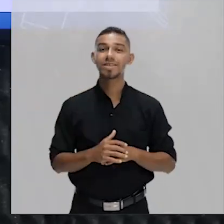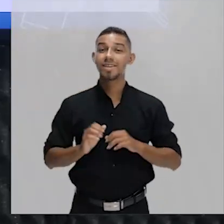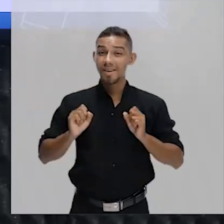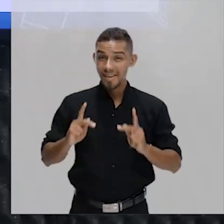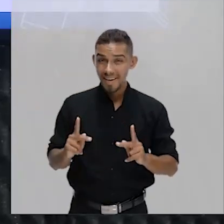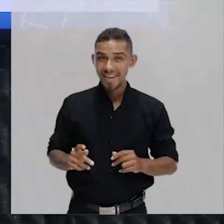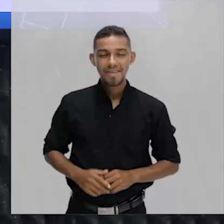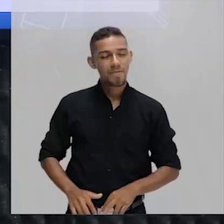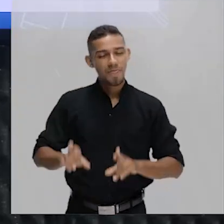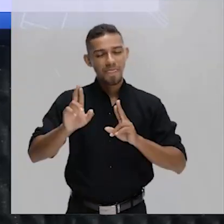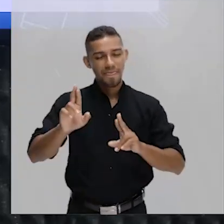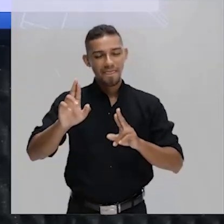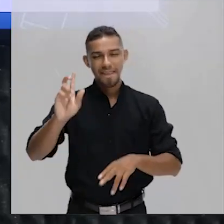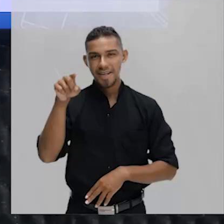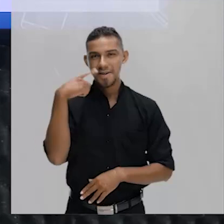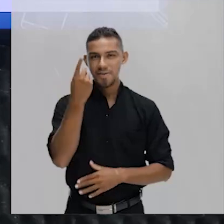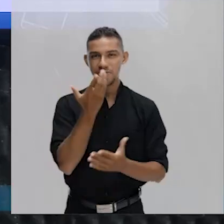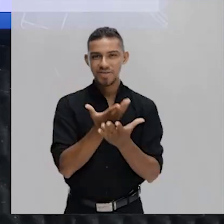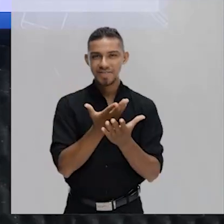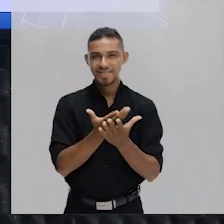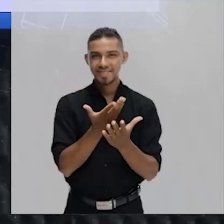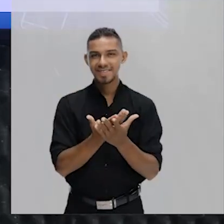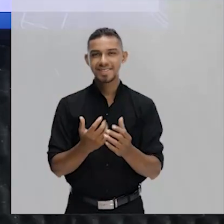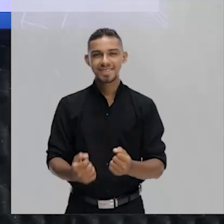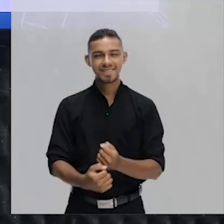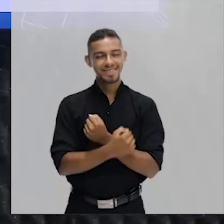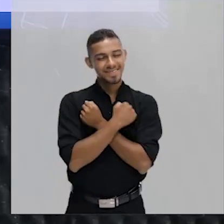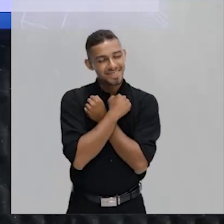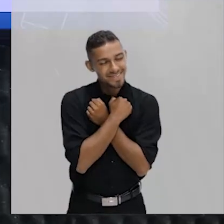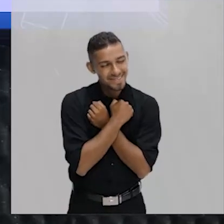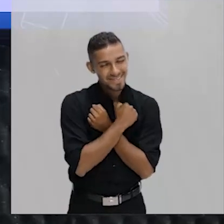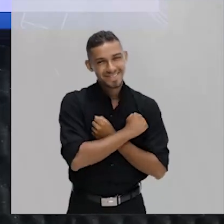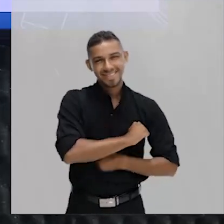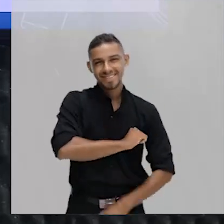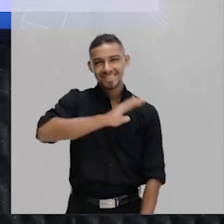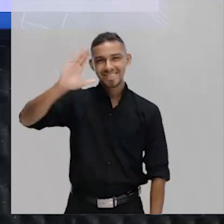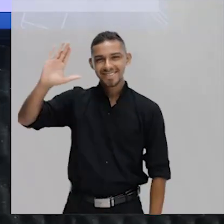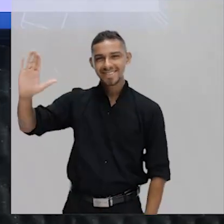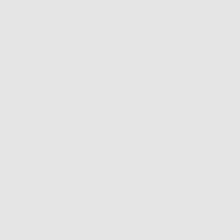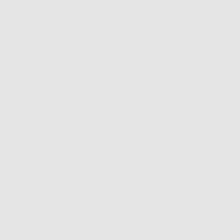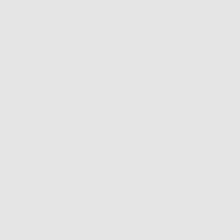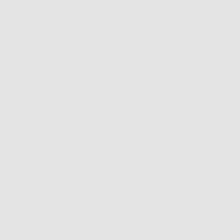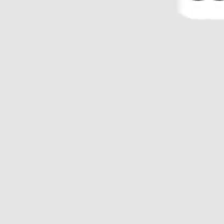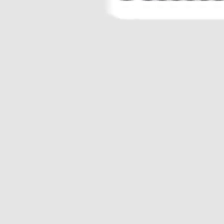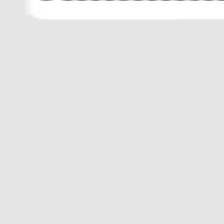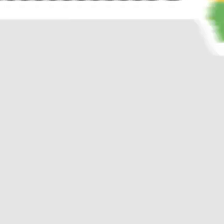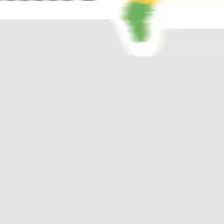turma? Eu aguardo vocês na próxima aula. Um grande abraço e até a próxima.